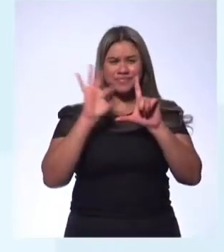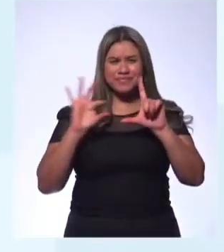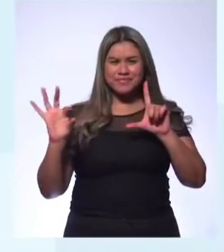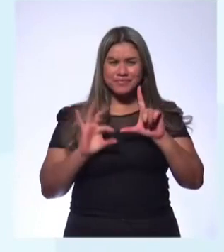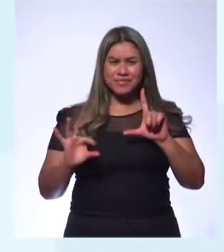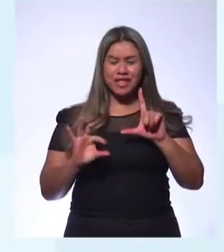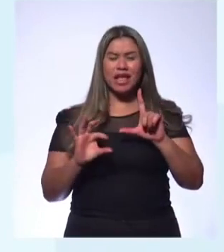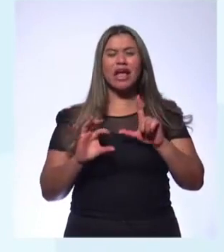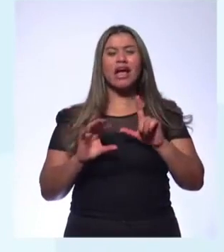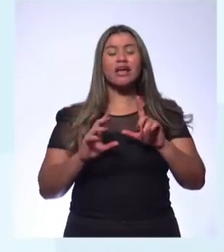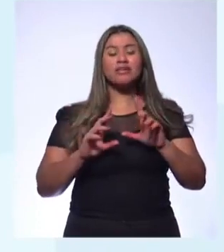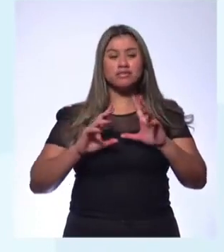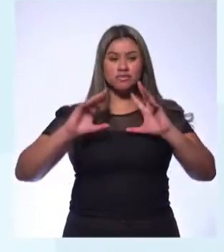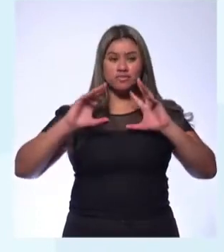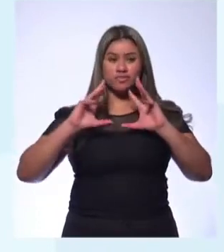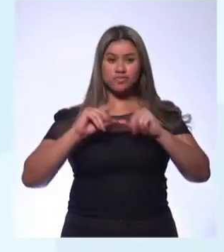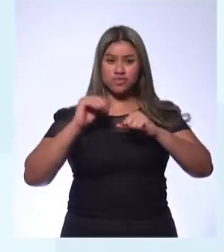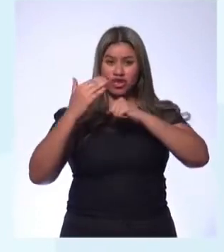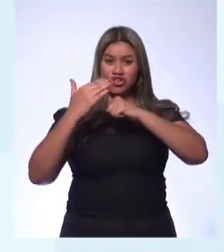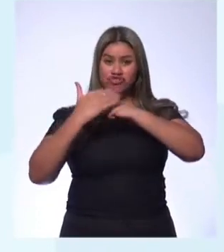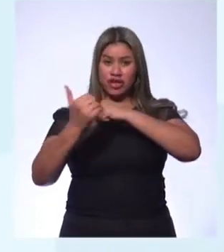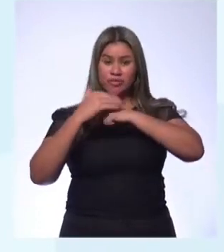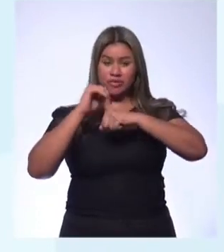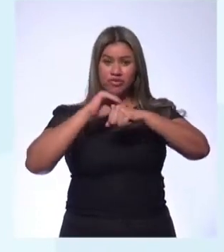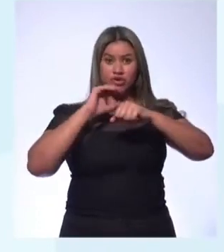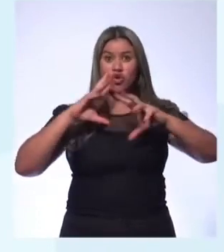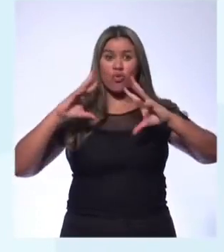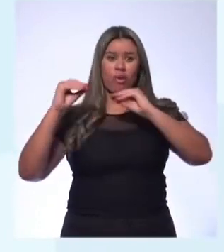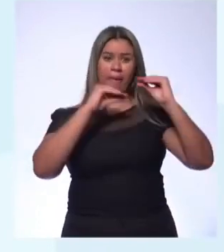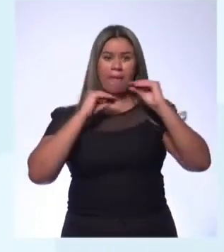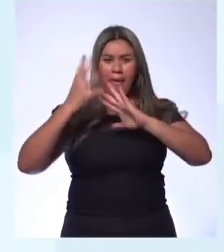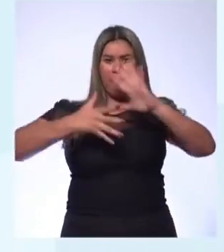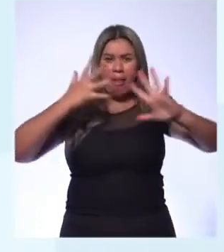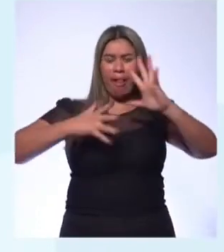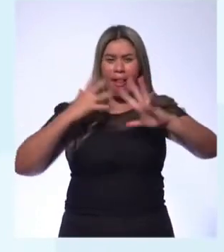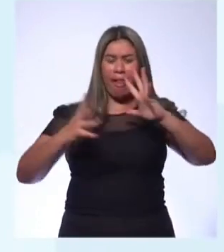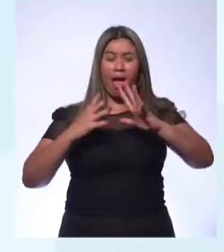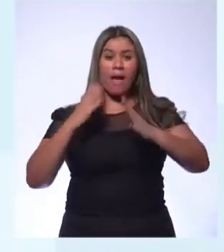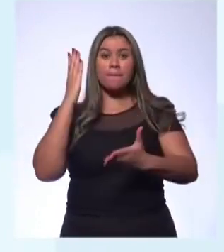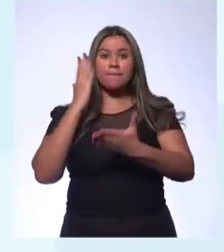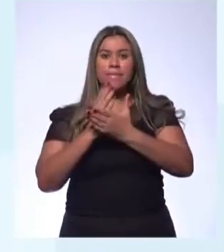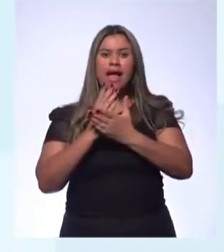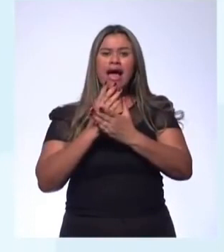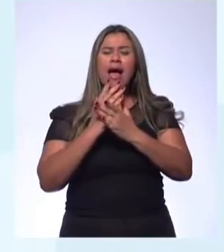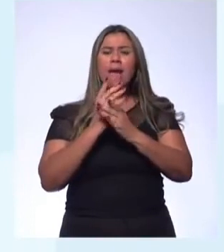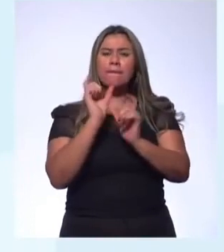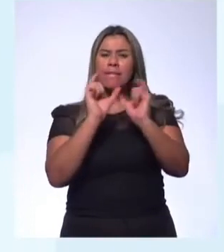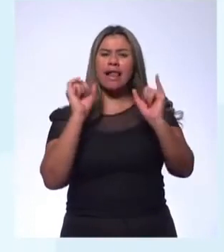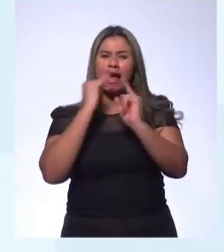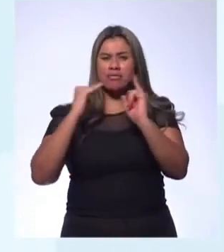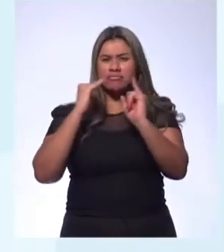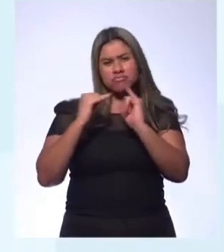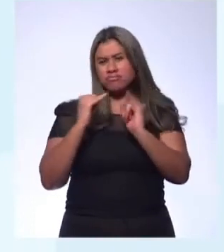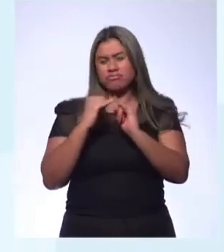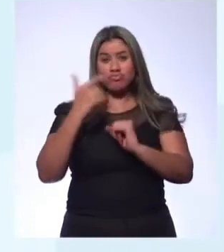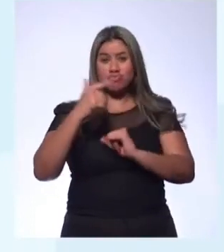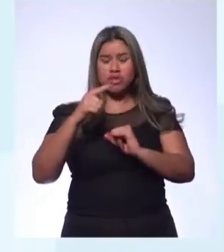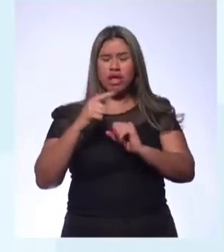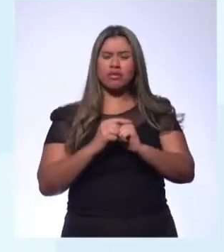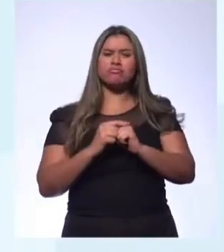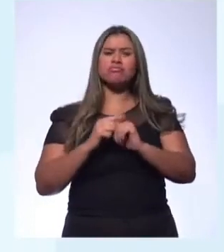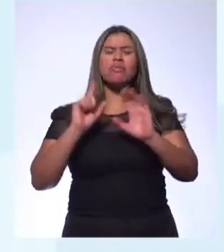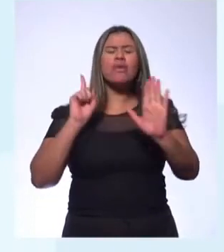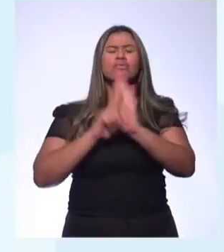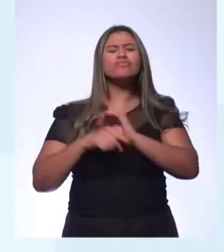a chamada é terminada, todos começam a falar ao mesmo tempo e param de falar por rimas. Aí a pergunta. Levando em hipóteses, por que